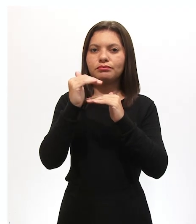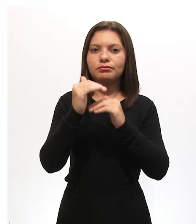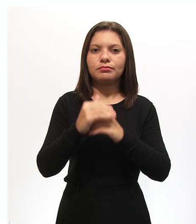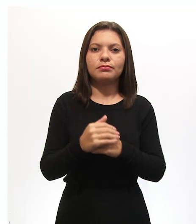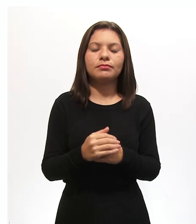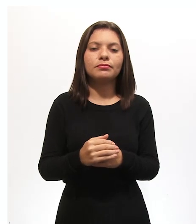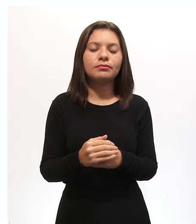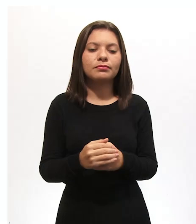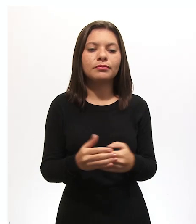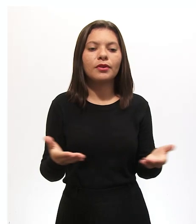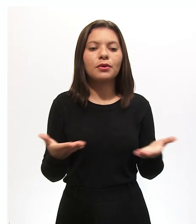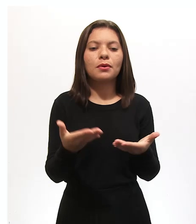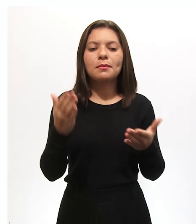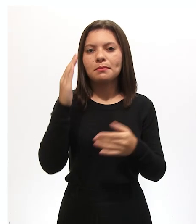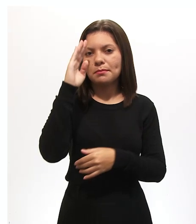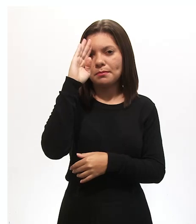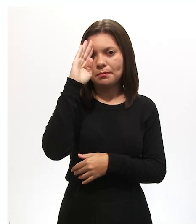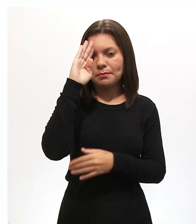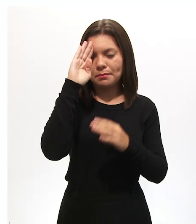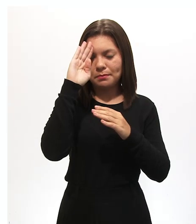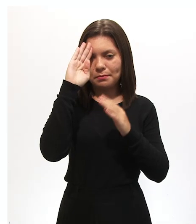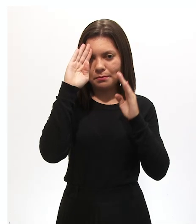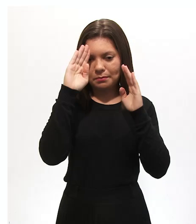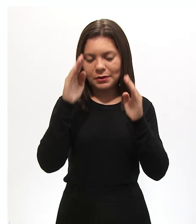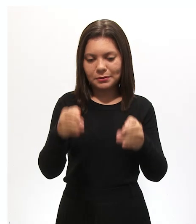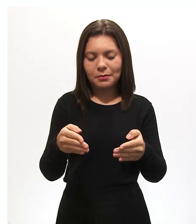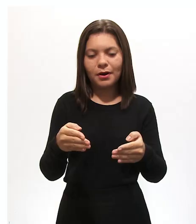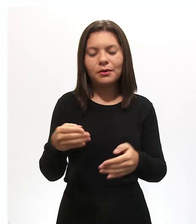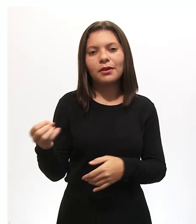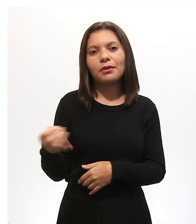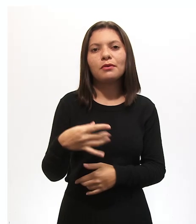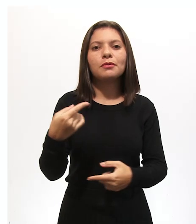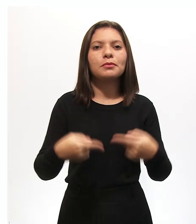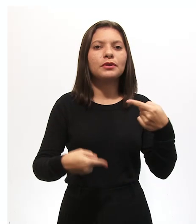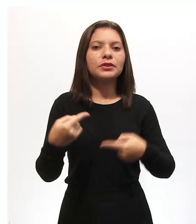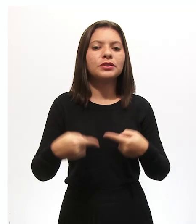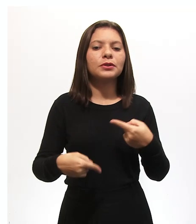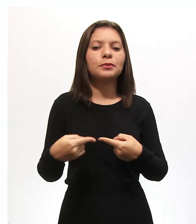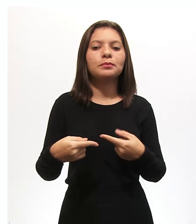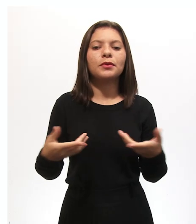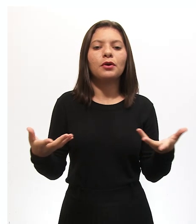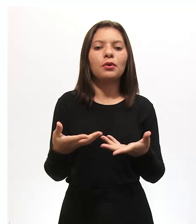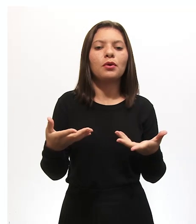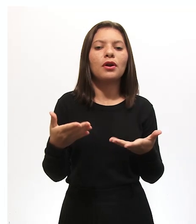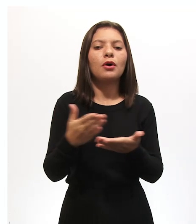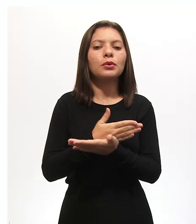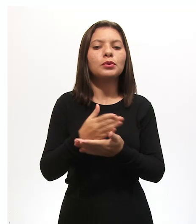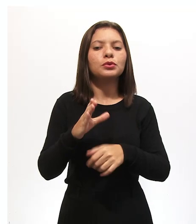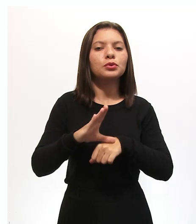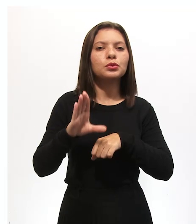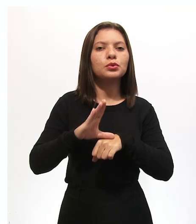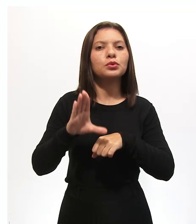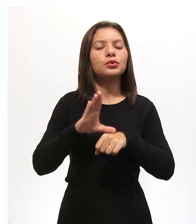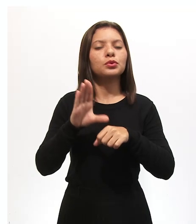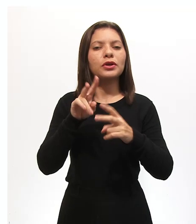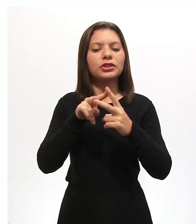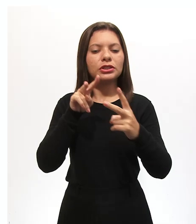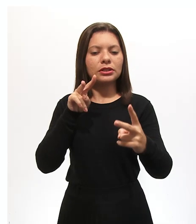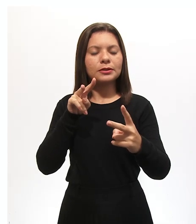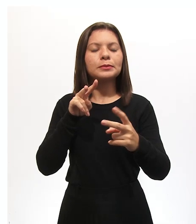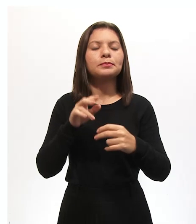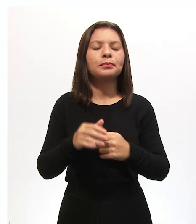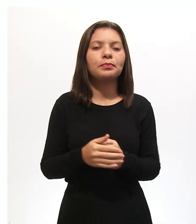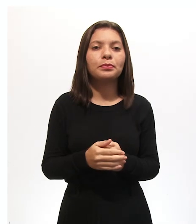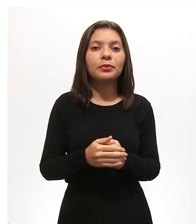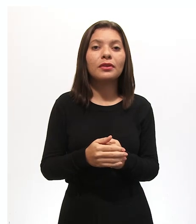Pontos centrais da nova política em EAD. Ela redefine regras para oferta de cursos à distância. Uma universidade que já tinha vários